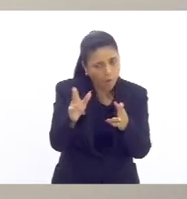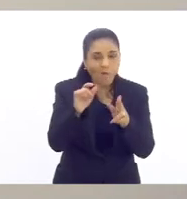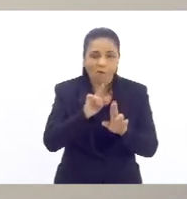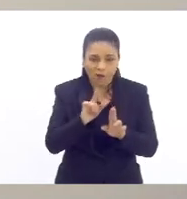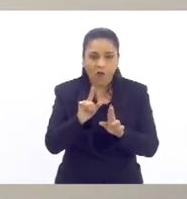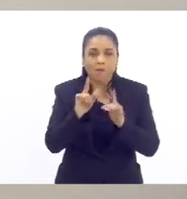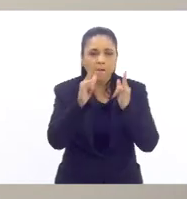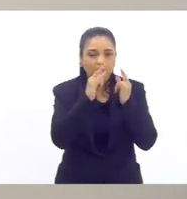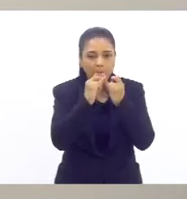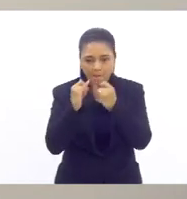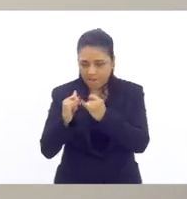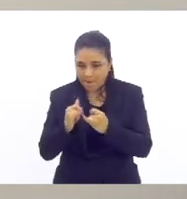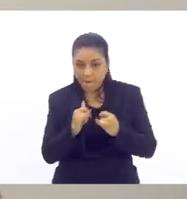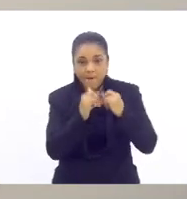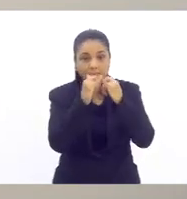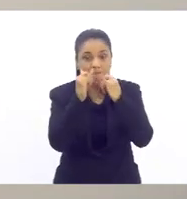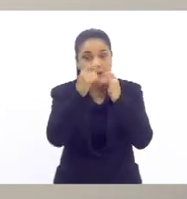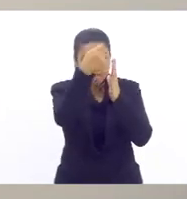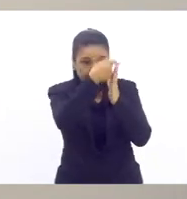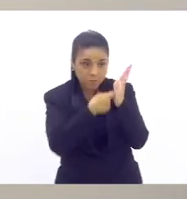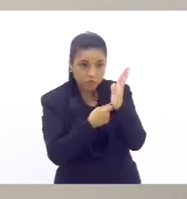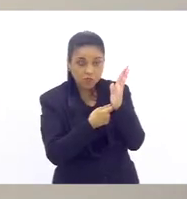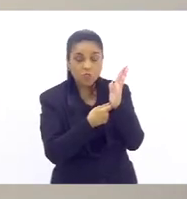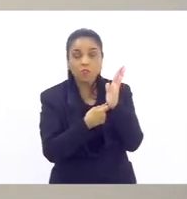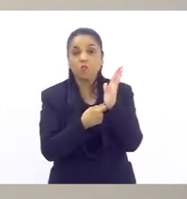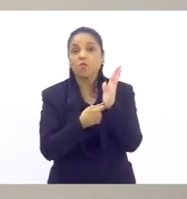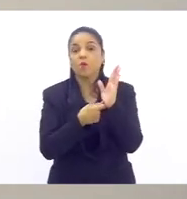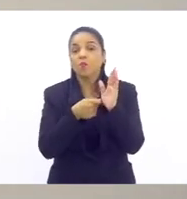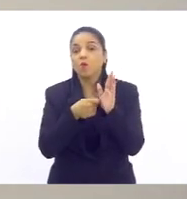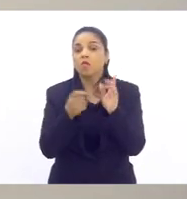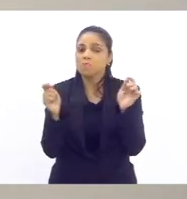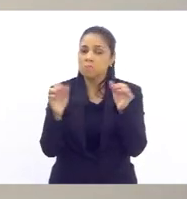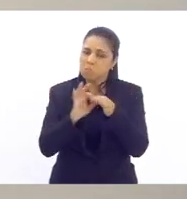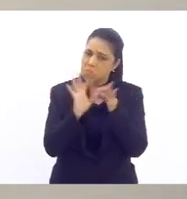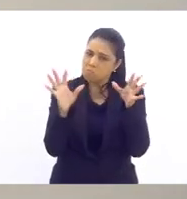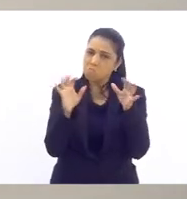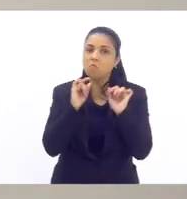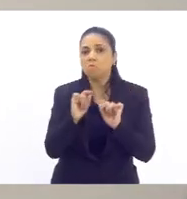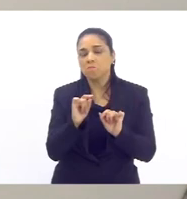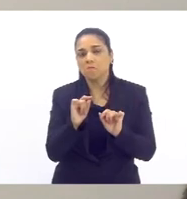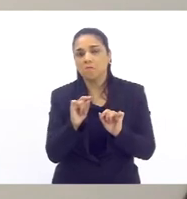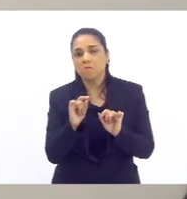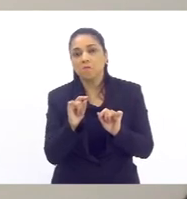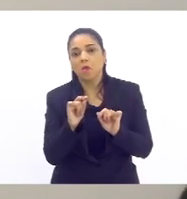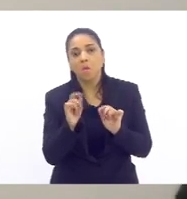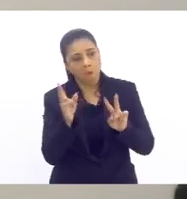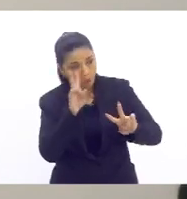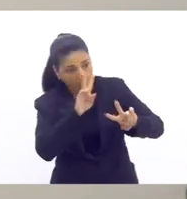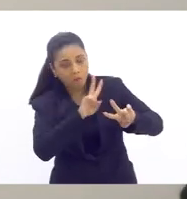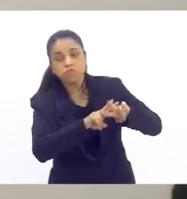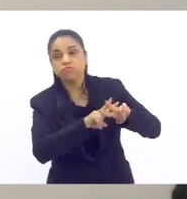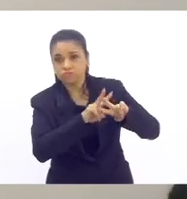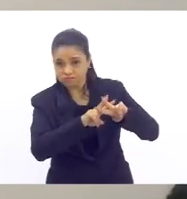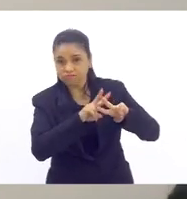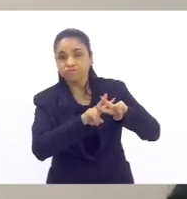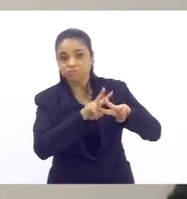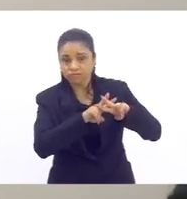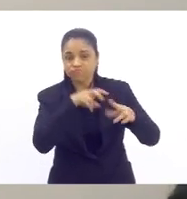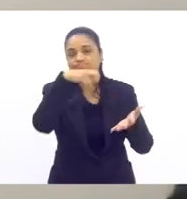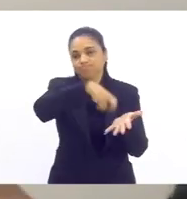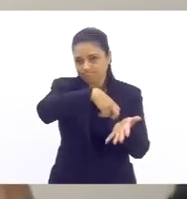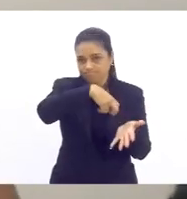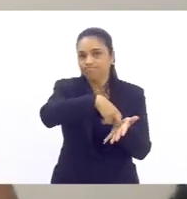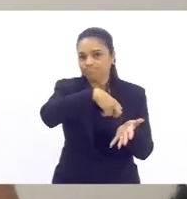essa súmula ela permite que possa haver uma condenação exclusivamente